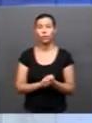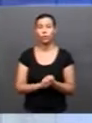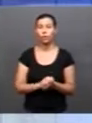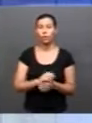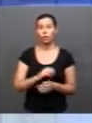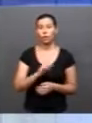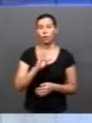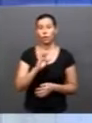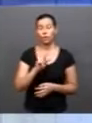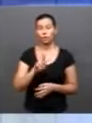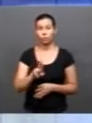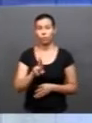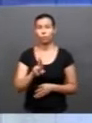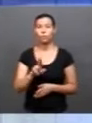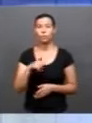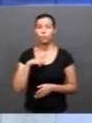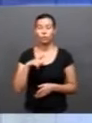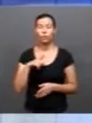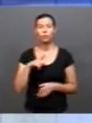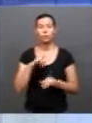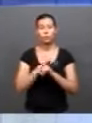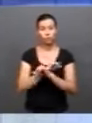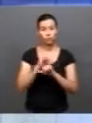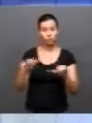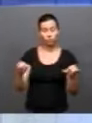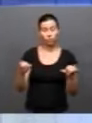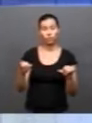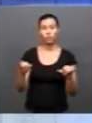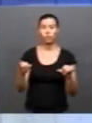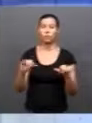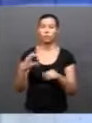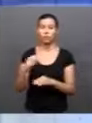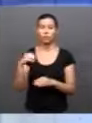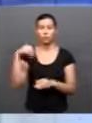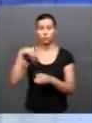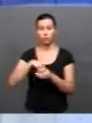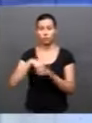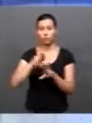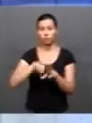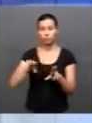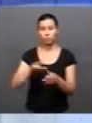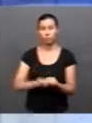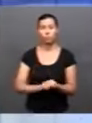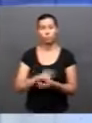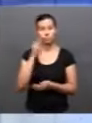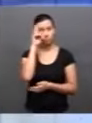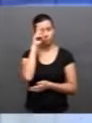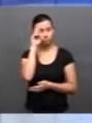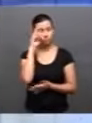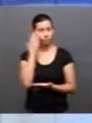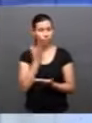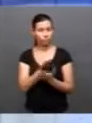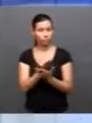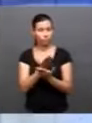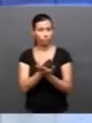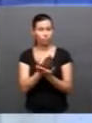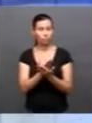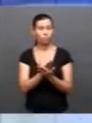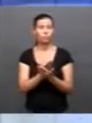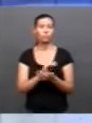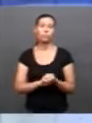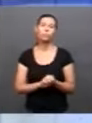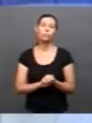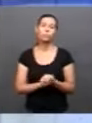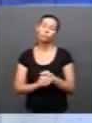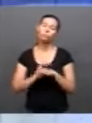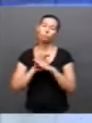a divulgar a ciência que é feita aqui. Na reportagem, você vai relembrar estudos com impactos